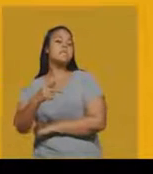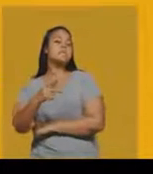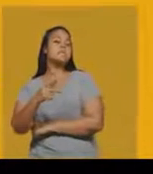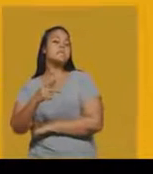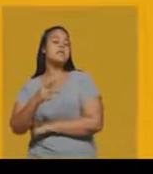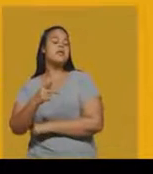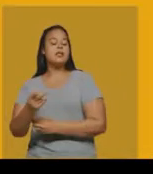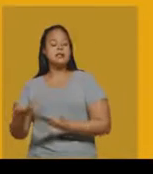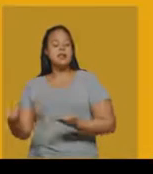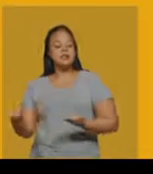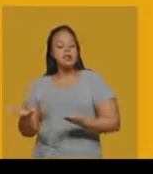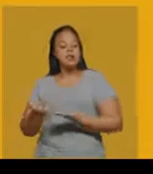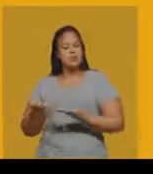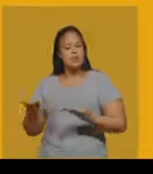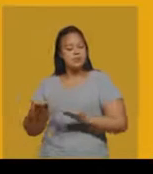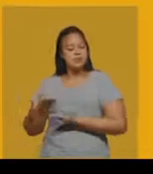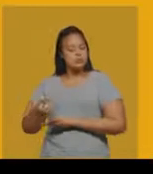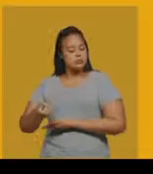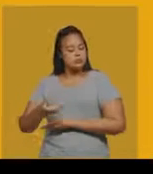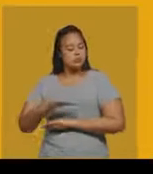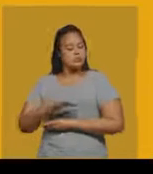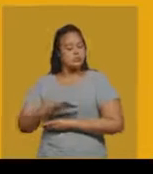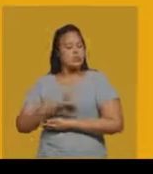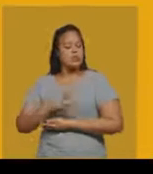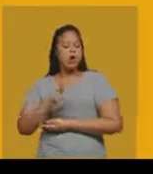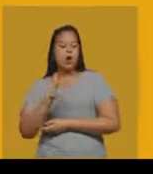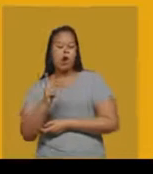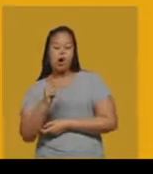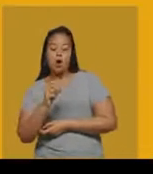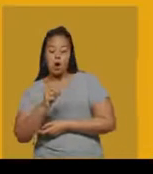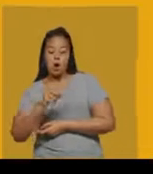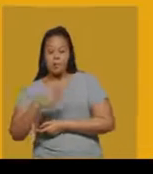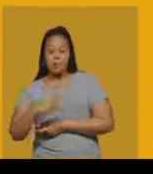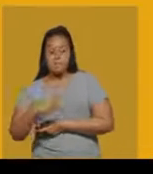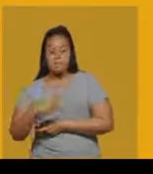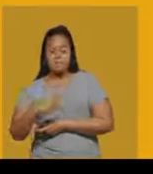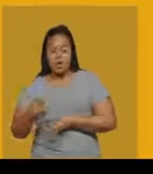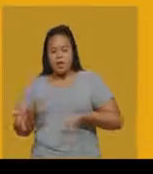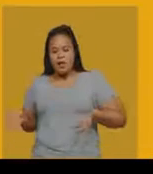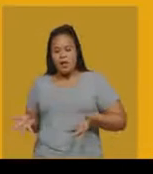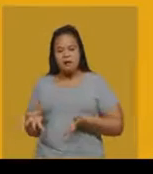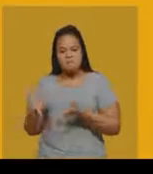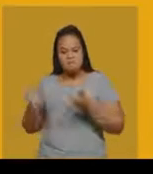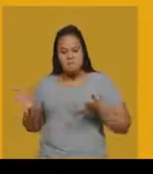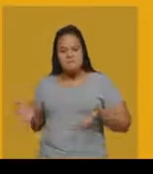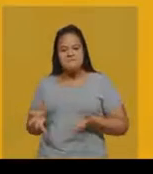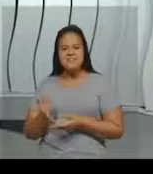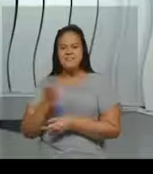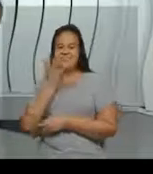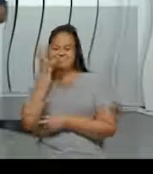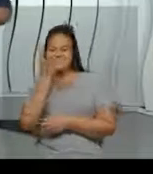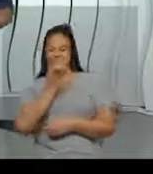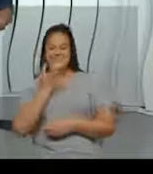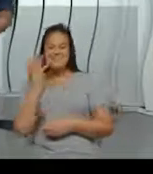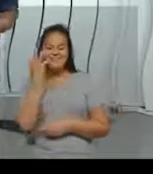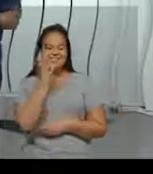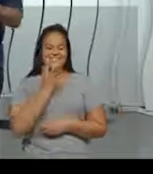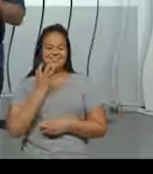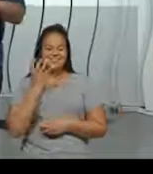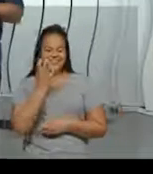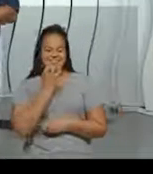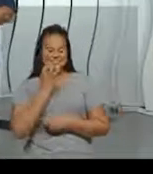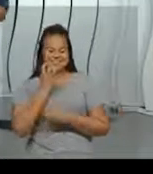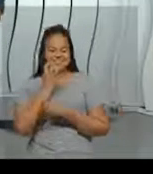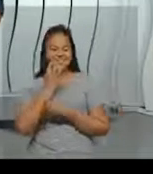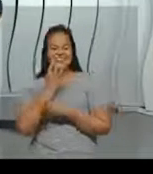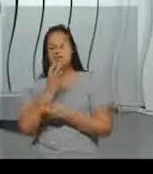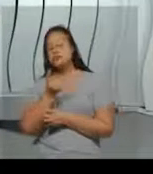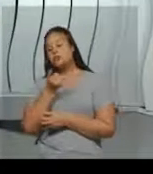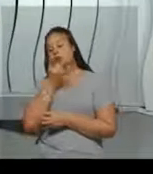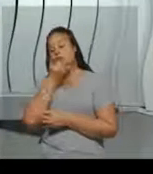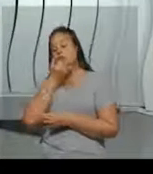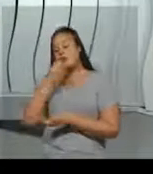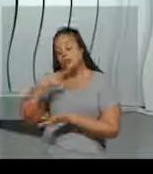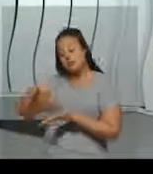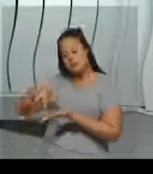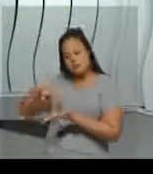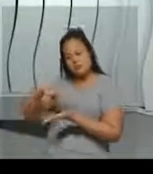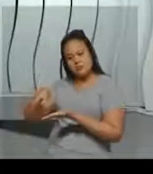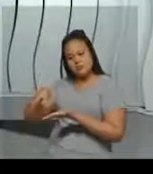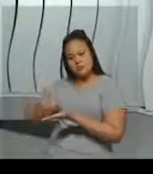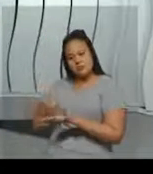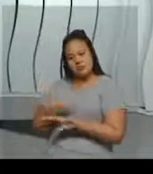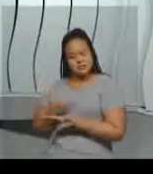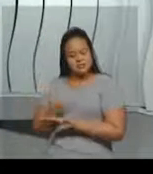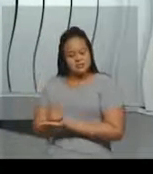algo atual. Hop refere-se ao movimento de dança. É palavras que vêm ali do